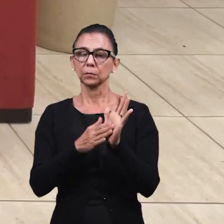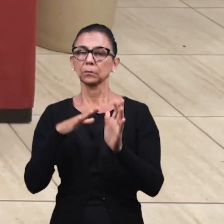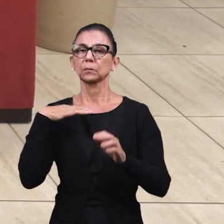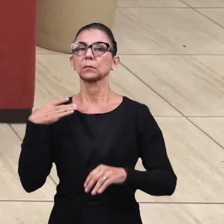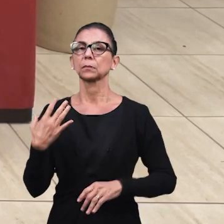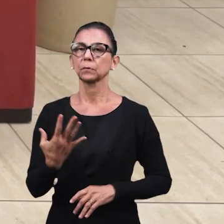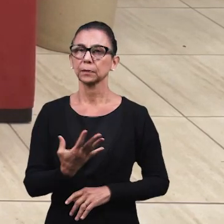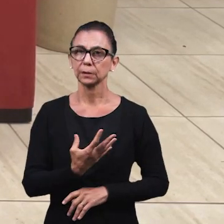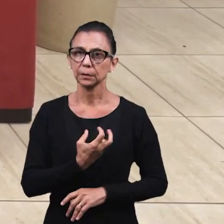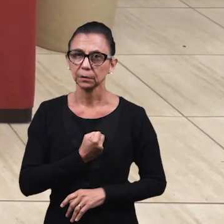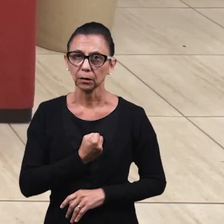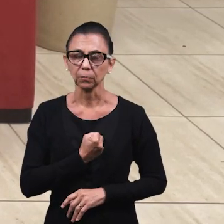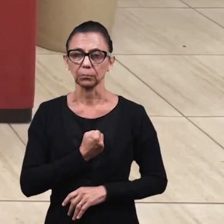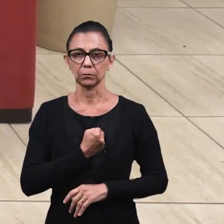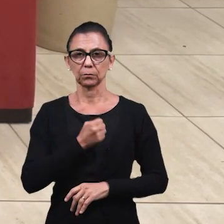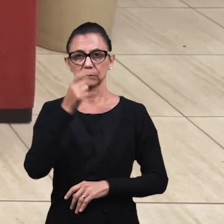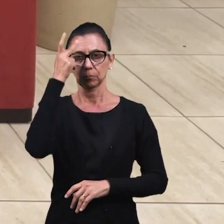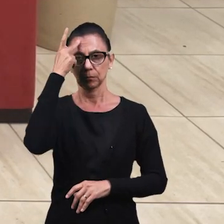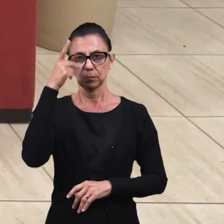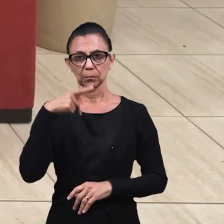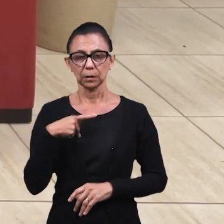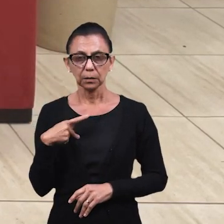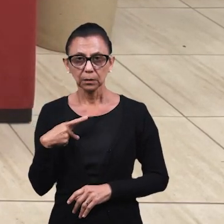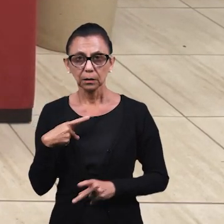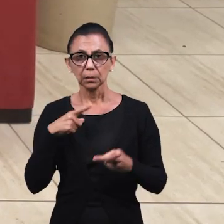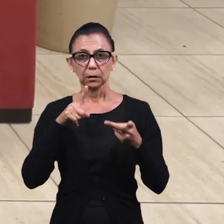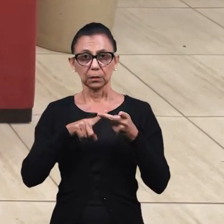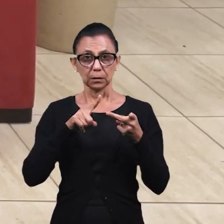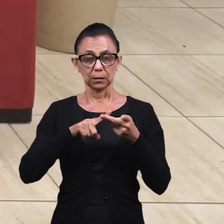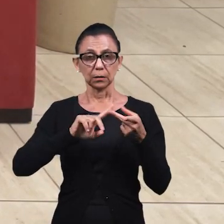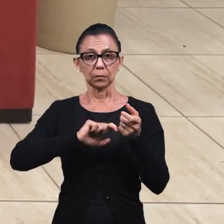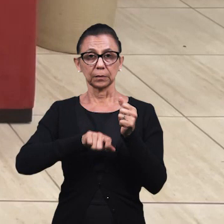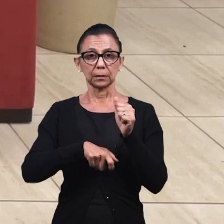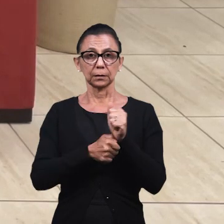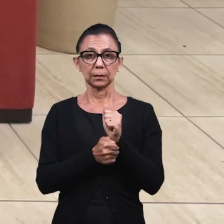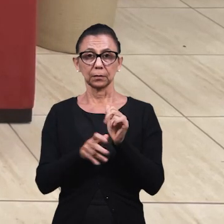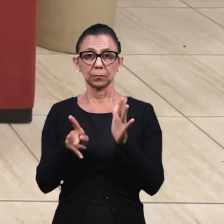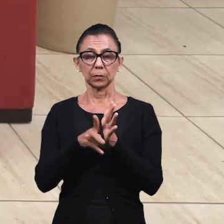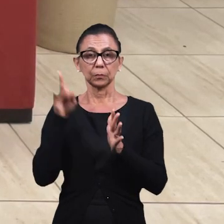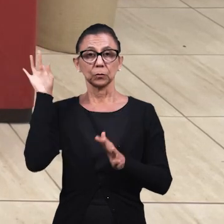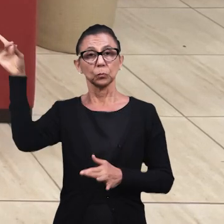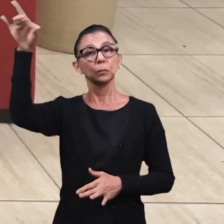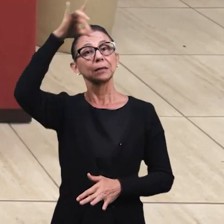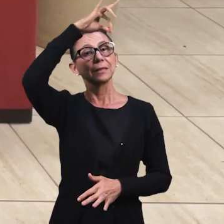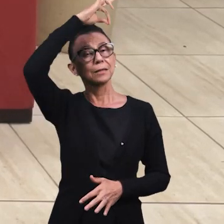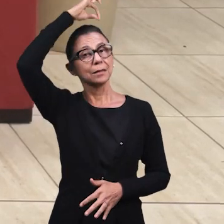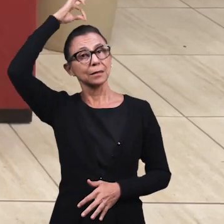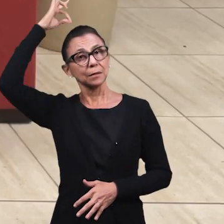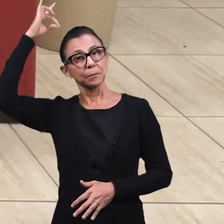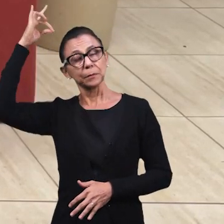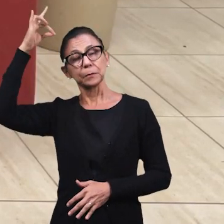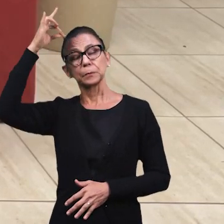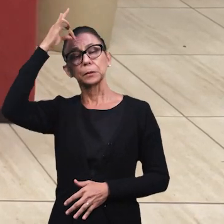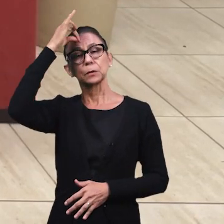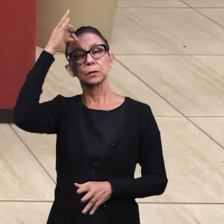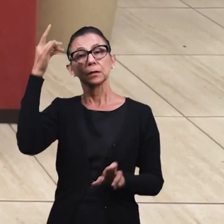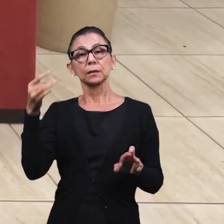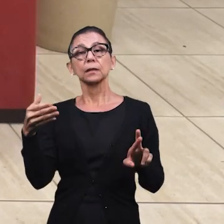Ao plano de salvação, de resgate da vida do homem. E o mistério do Espírito Santo está